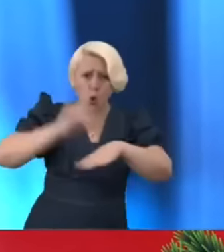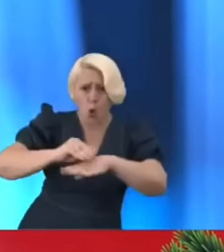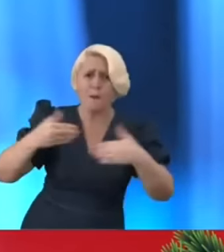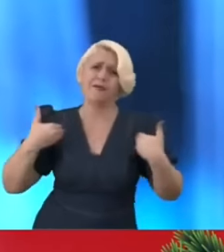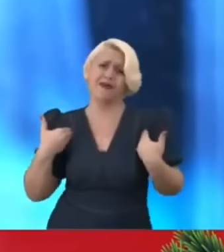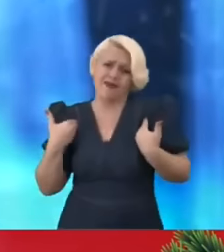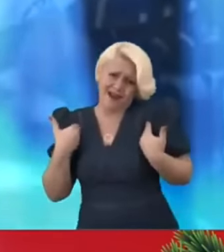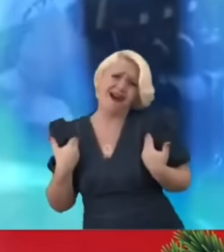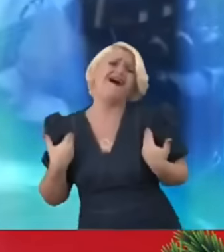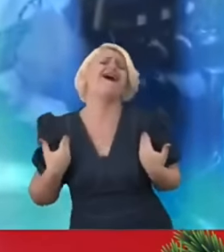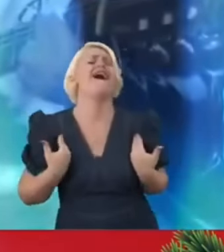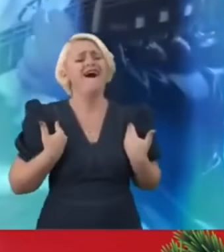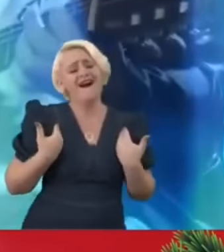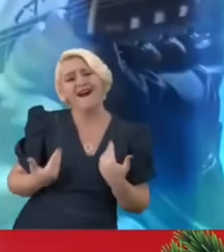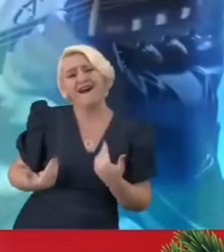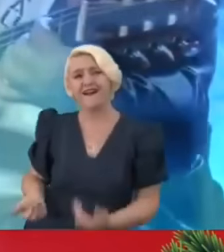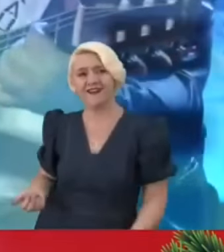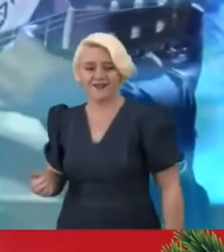minha culpa.